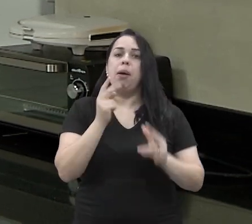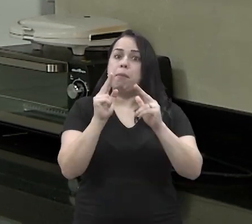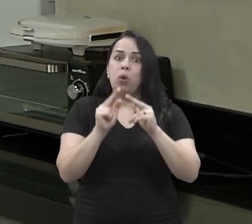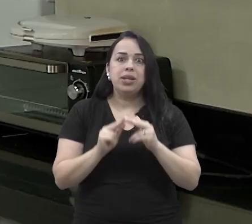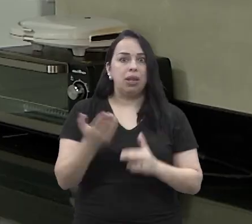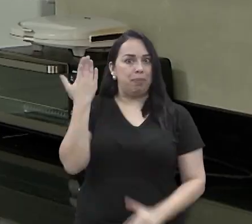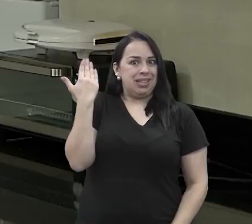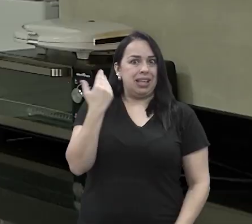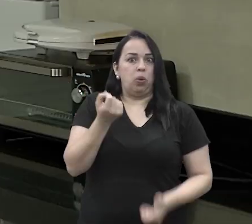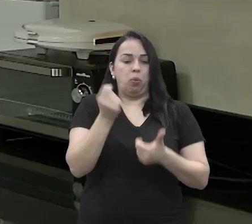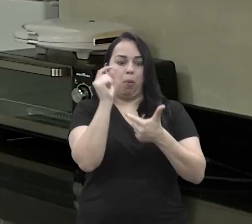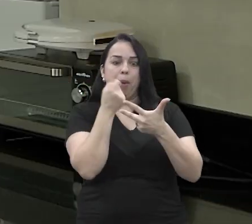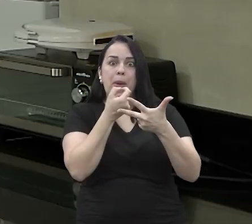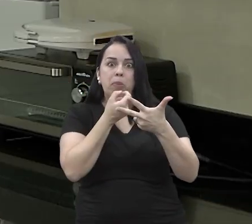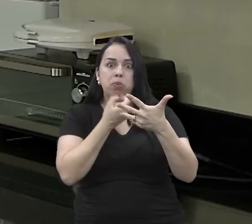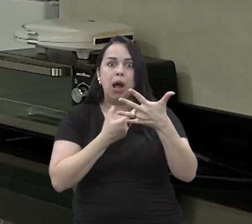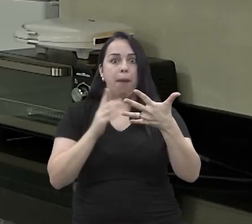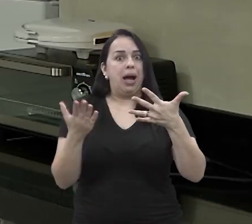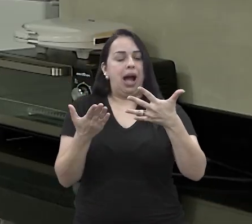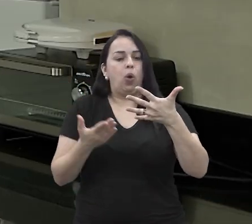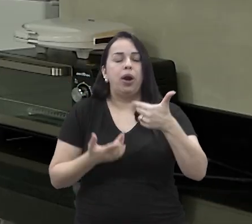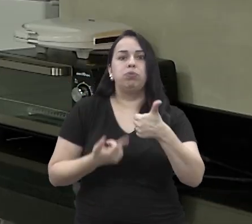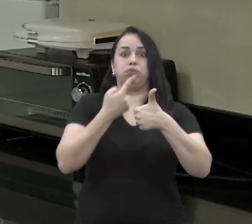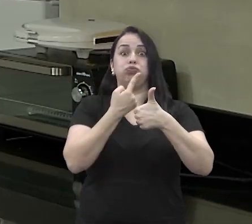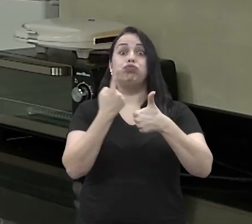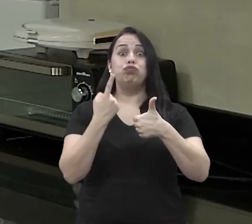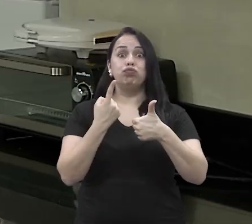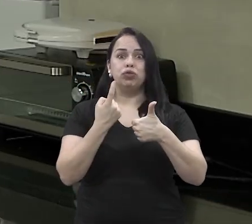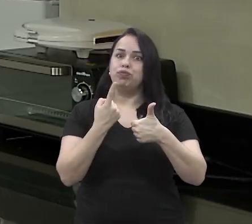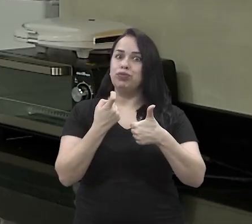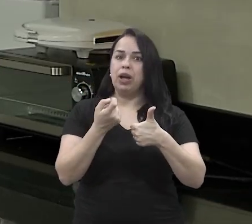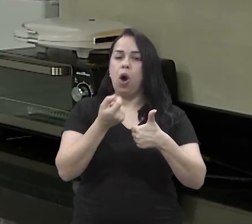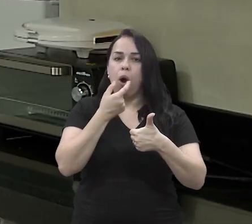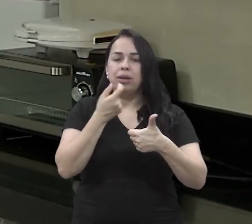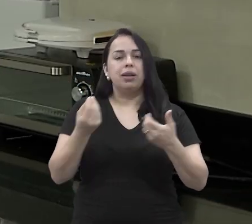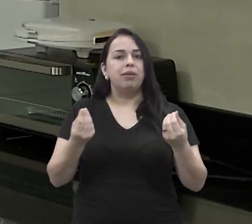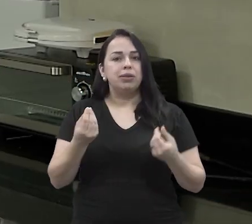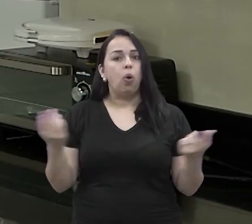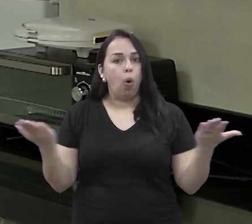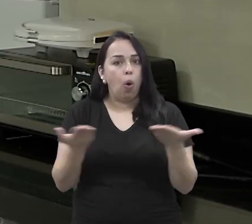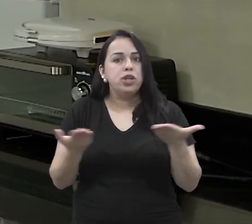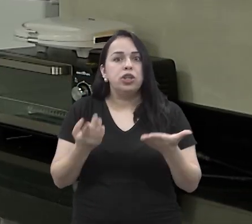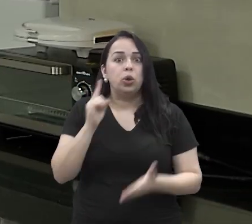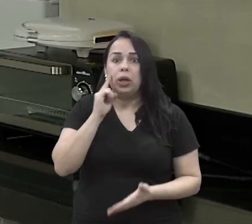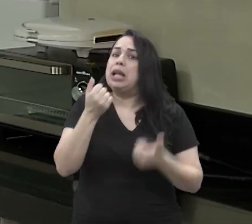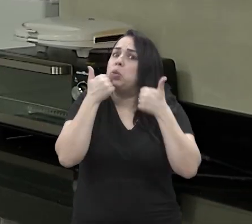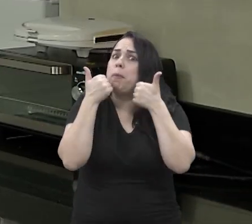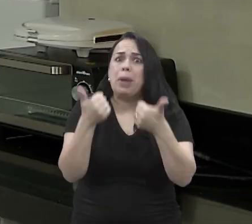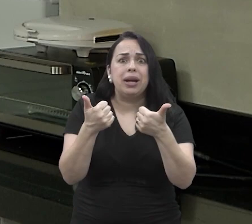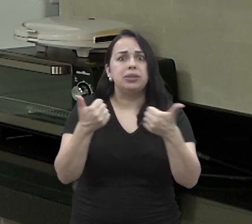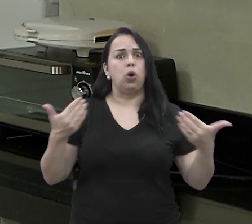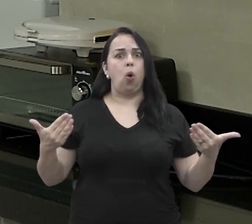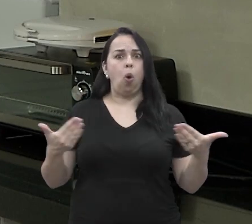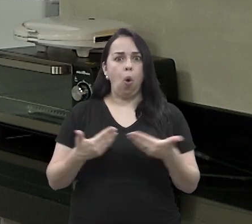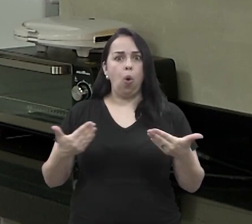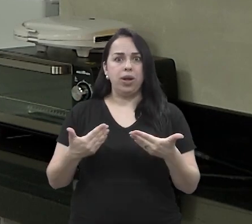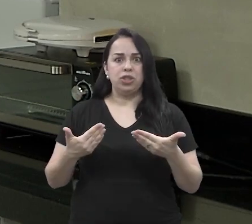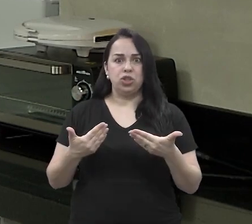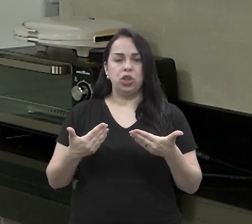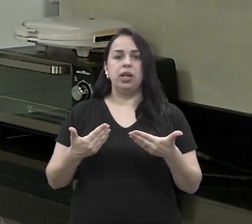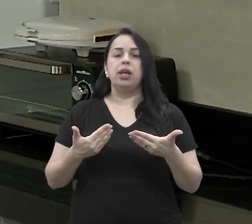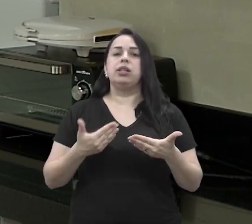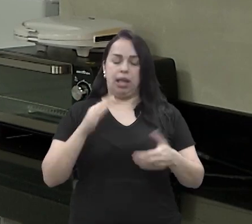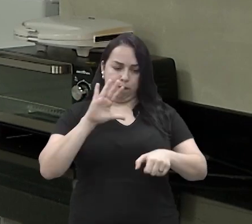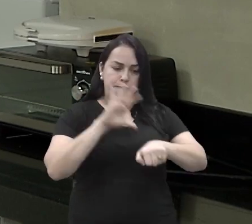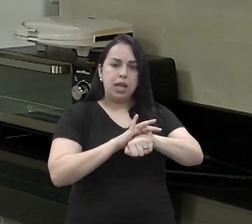está tudo bem. Hoje eu sou indetectável e intransmissível. Então, se eu fizer um teste hoje, vai